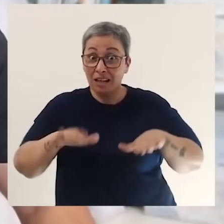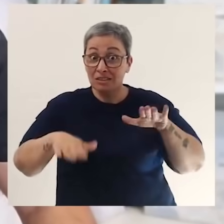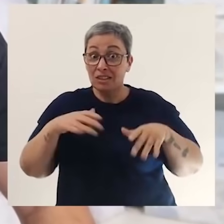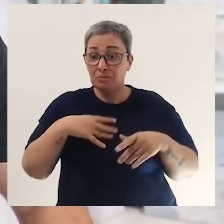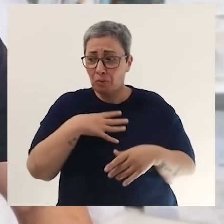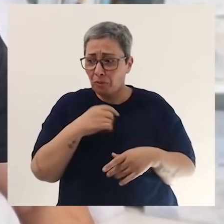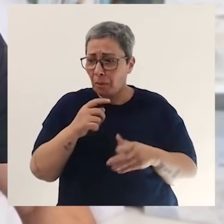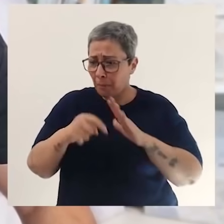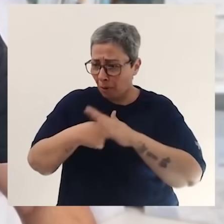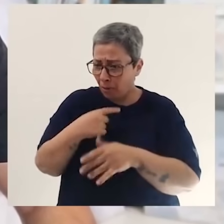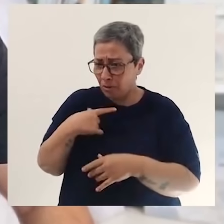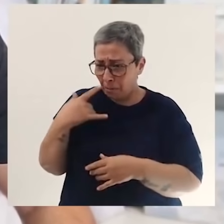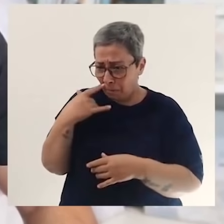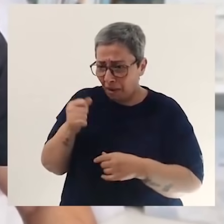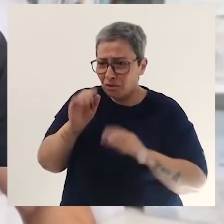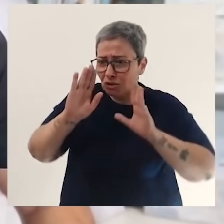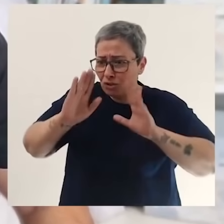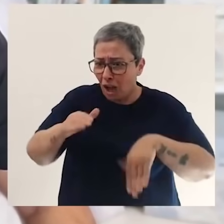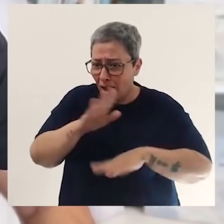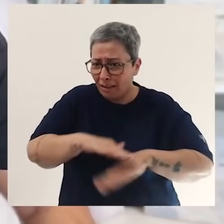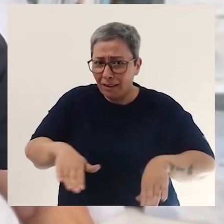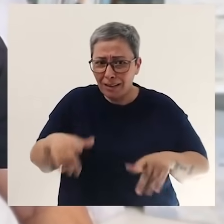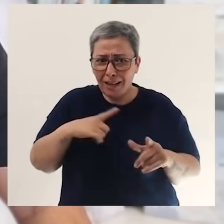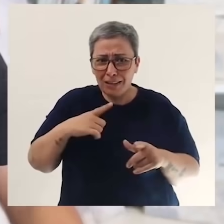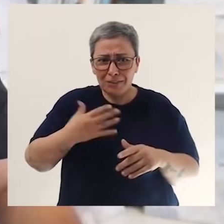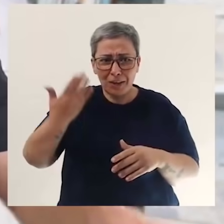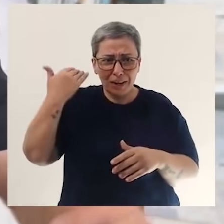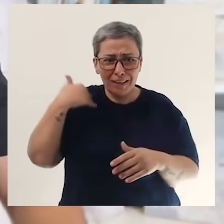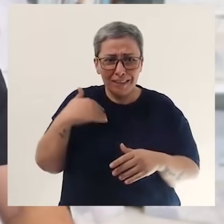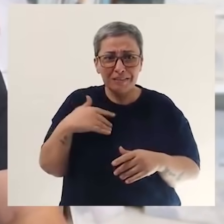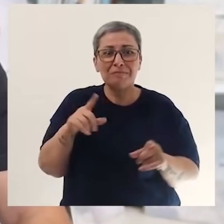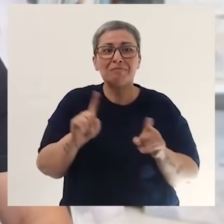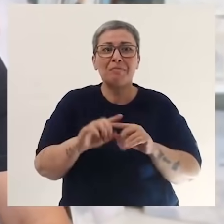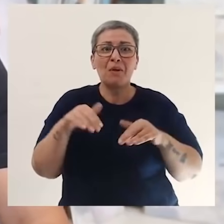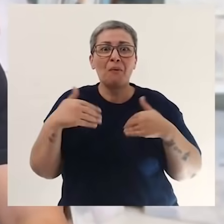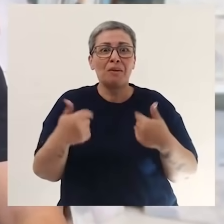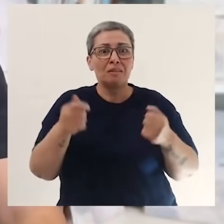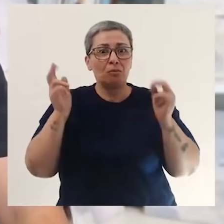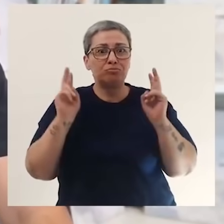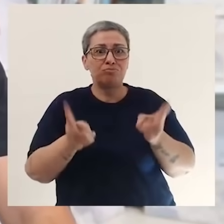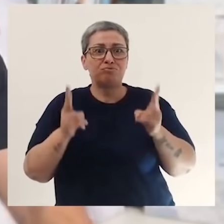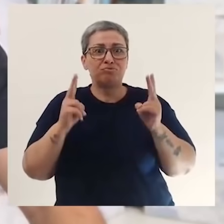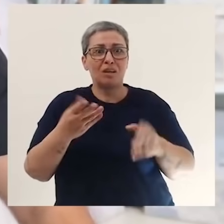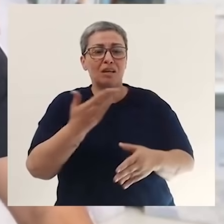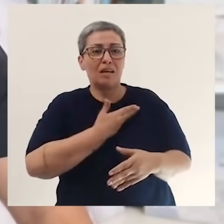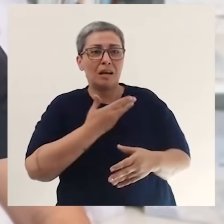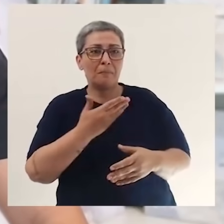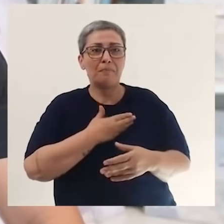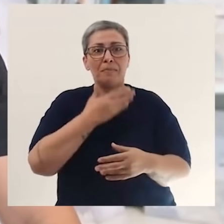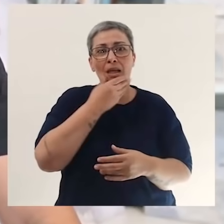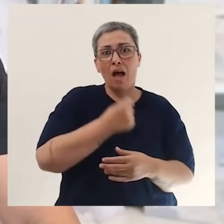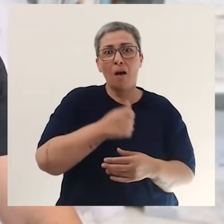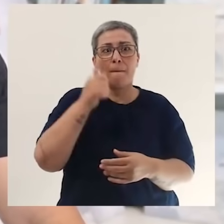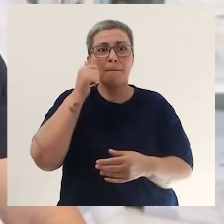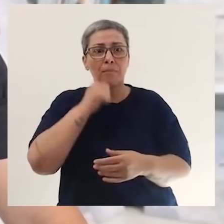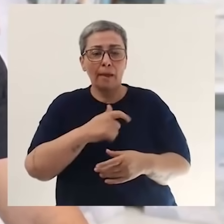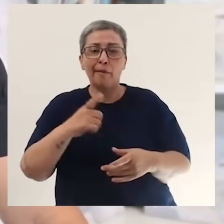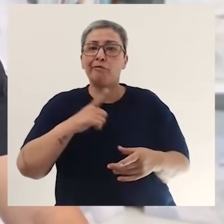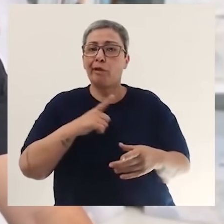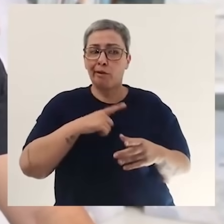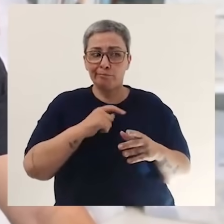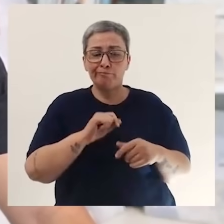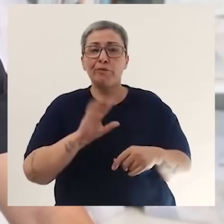pergunta: pai, você já foi criança algum dia? Quantas vezes vi amigos e amigas passarem por